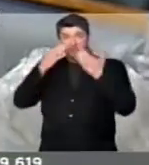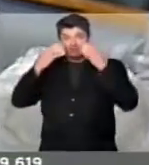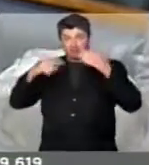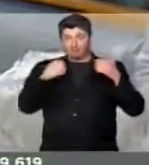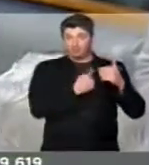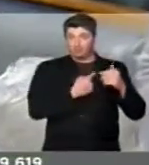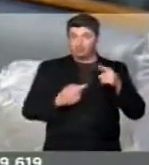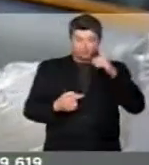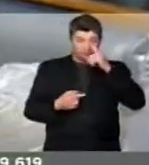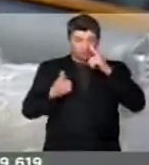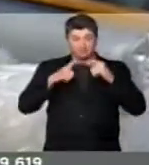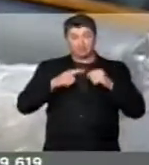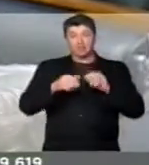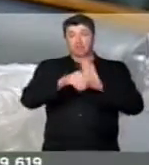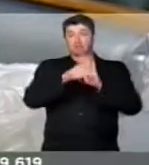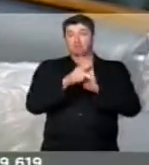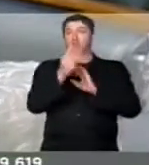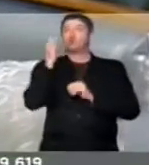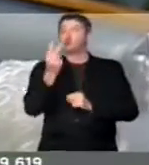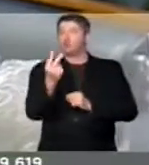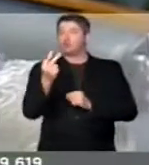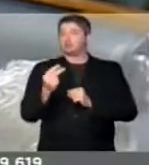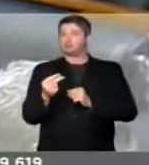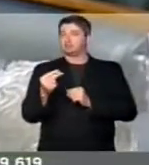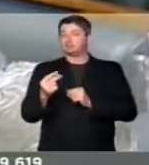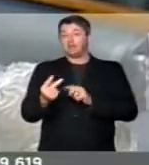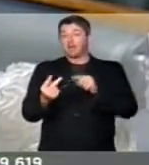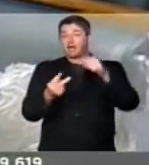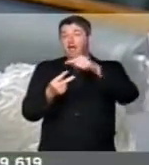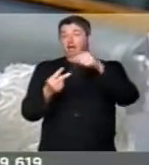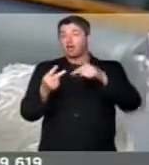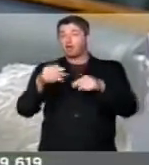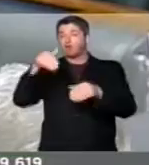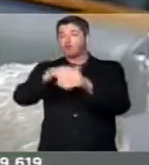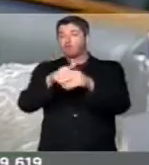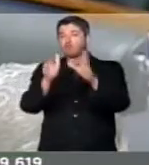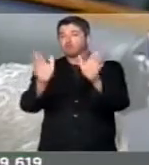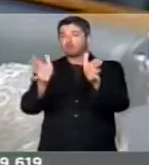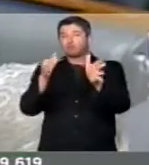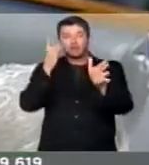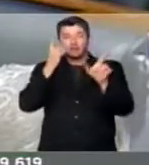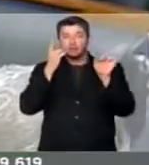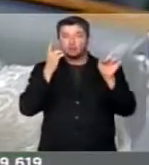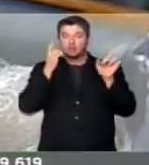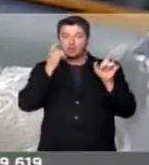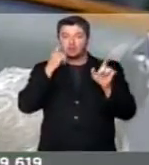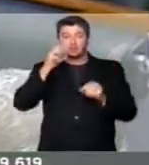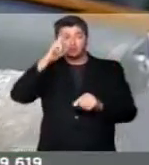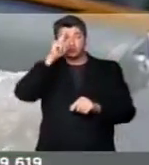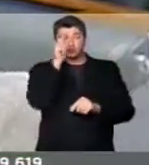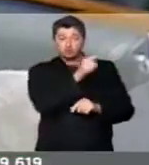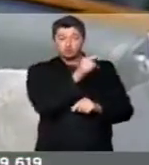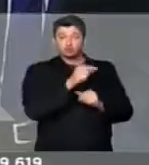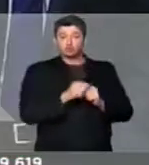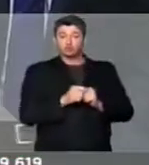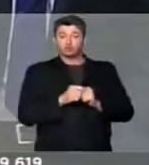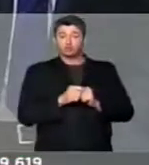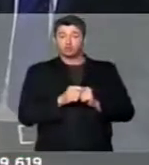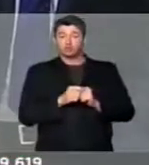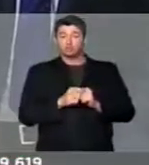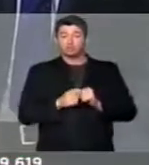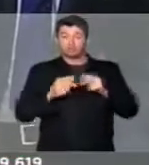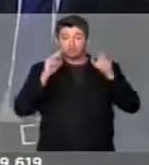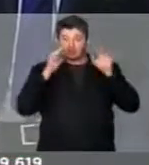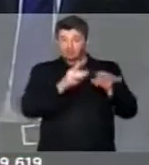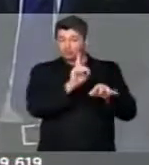apresentada tinha duas medidas provisórias. As duas foram votadas, deputado Hildo. Vossa Excelência não